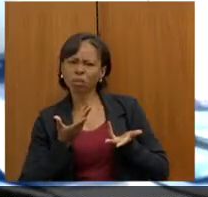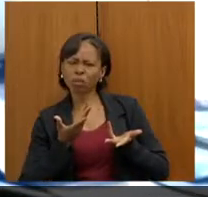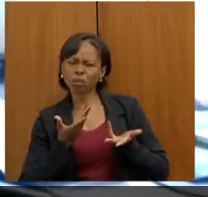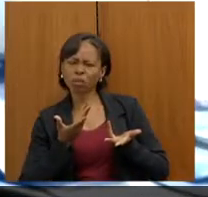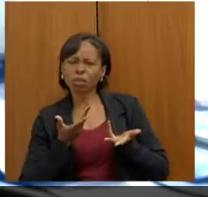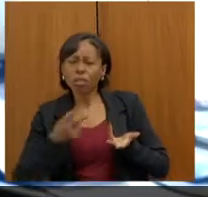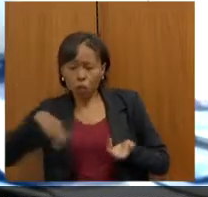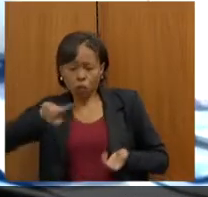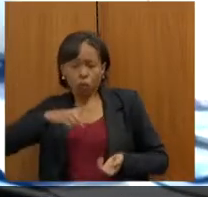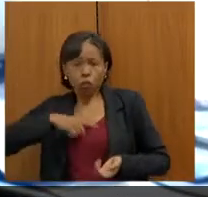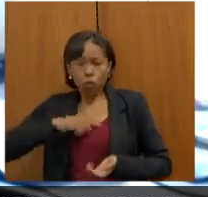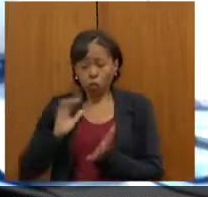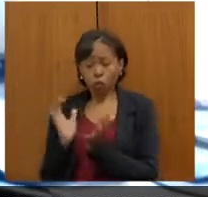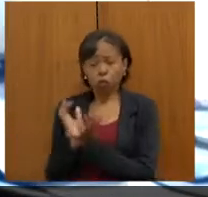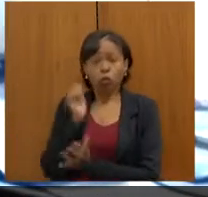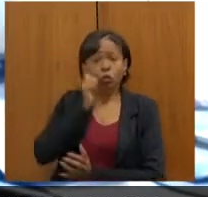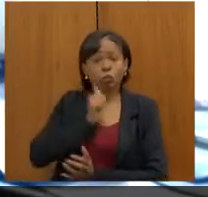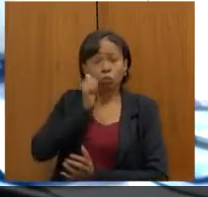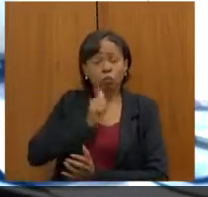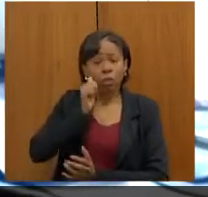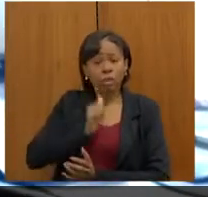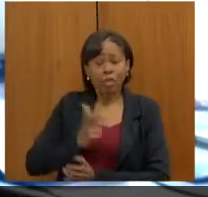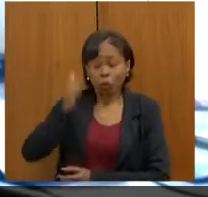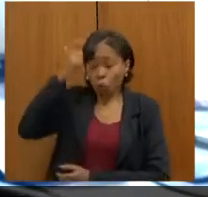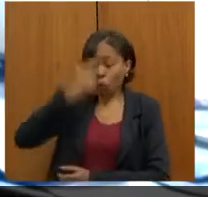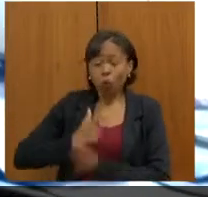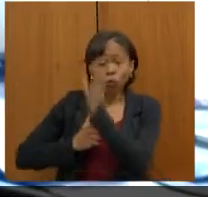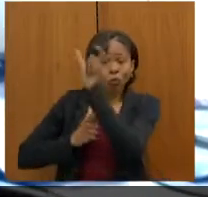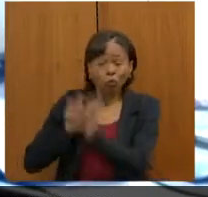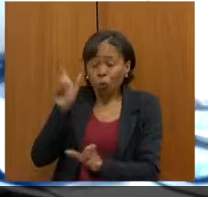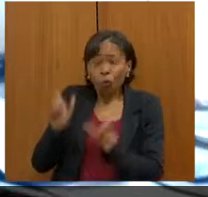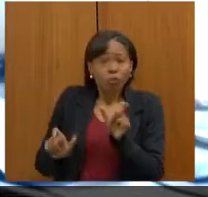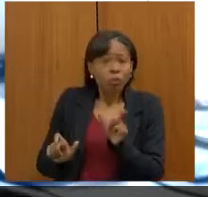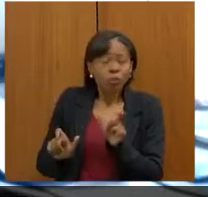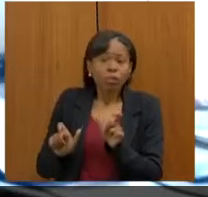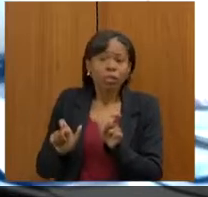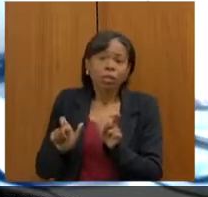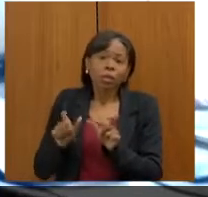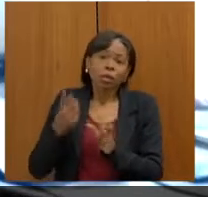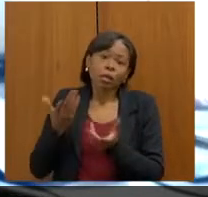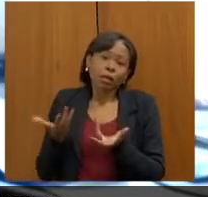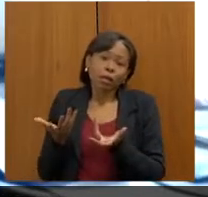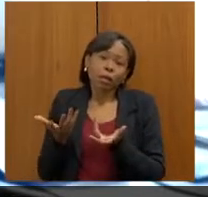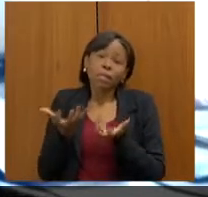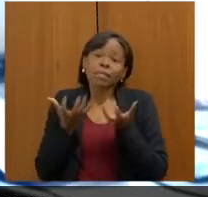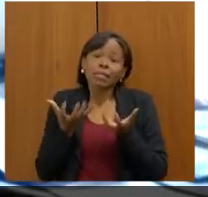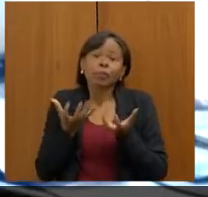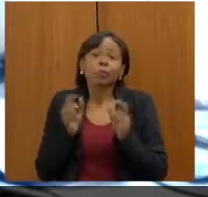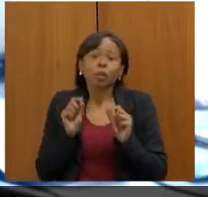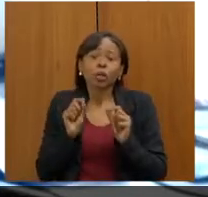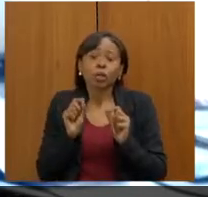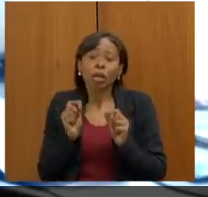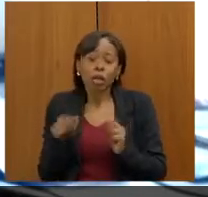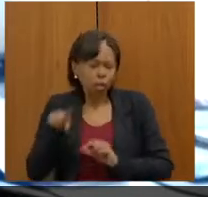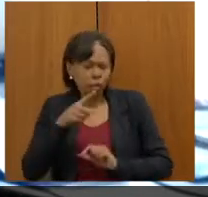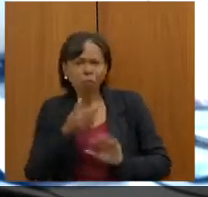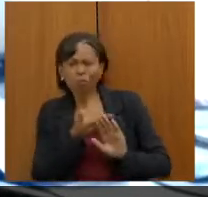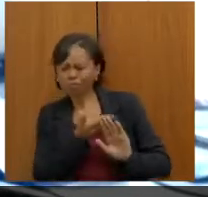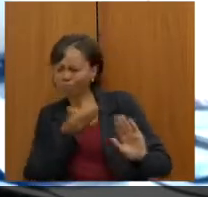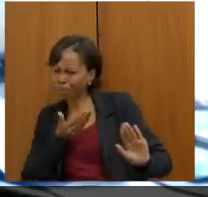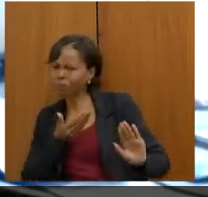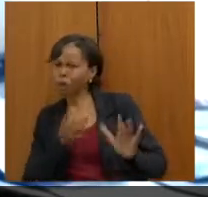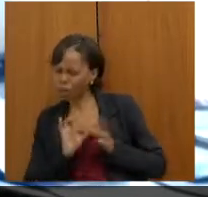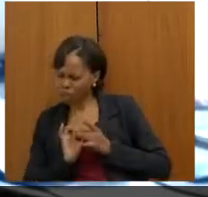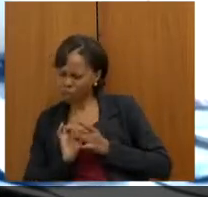perguntem como e mesmo não sendo o que querem para é que nos deixassem Livres mas na verdade